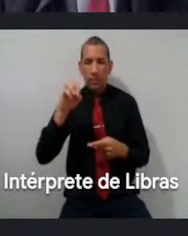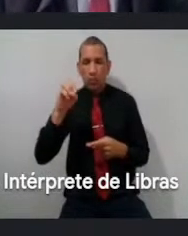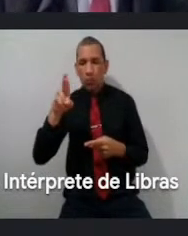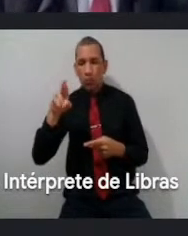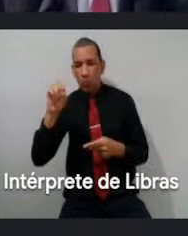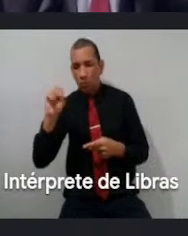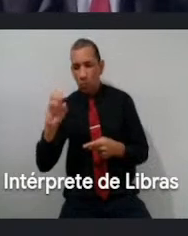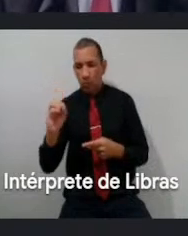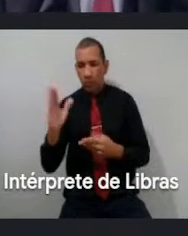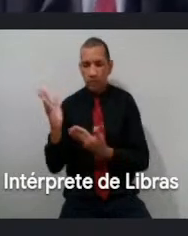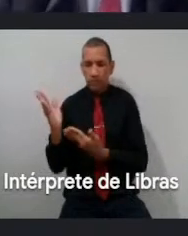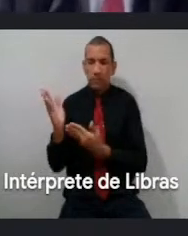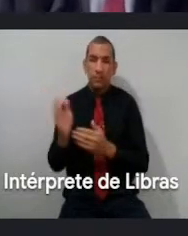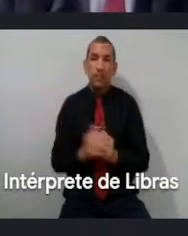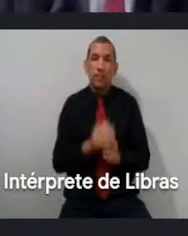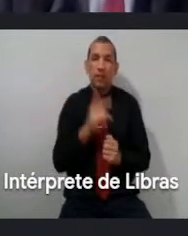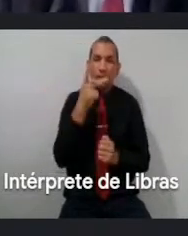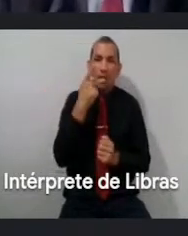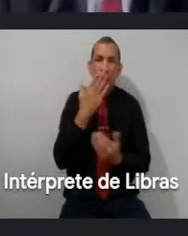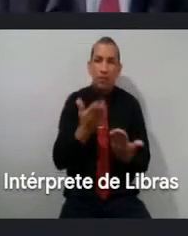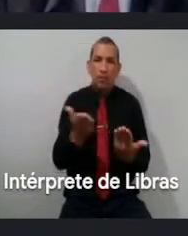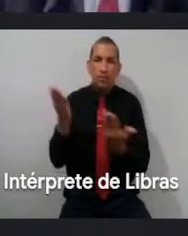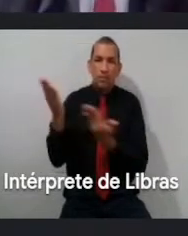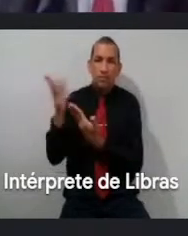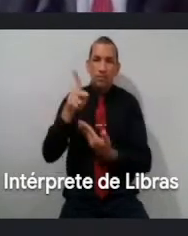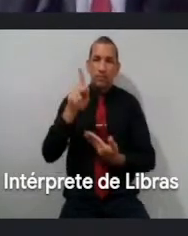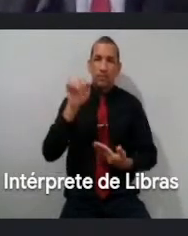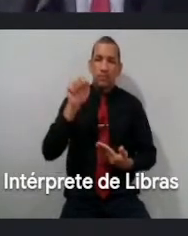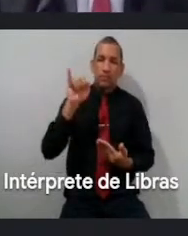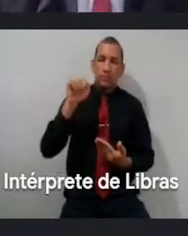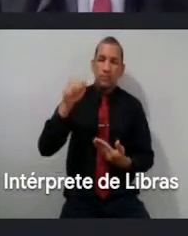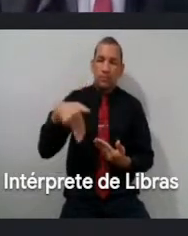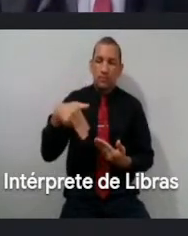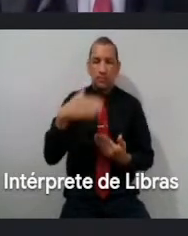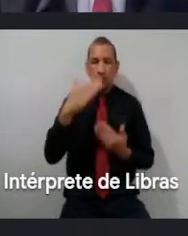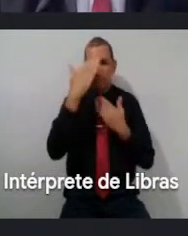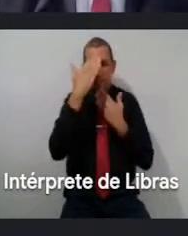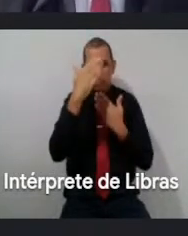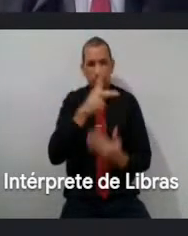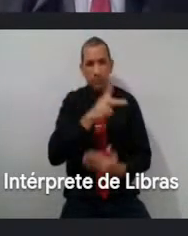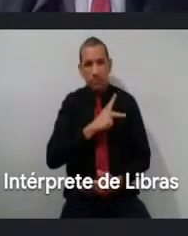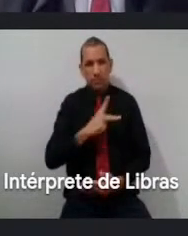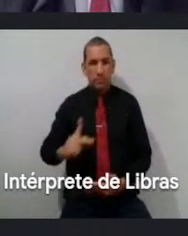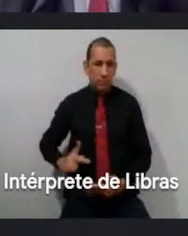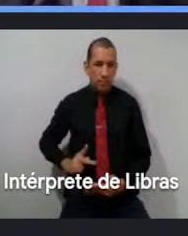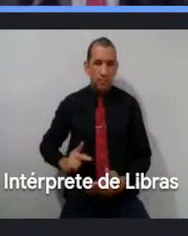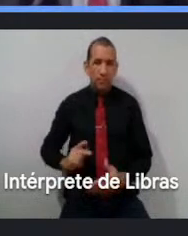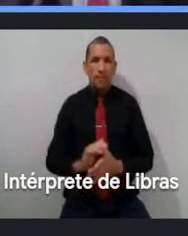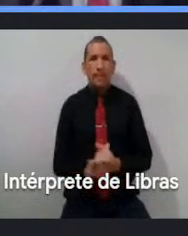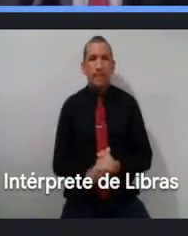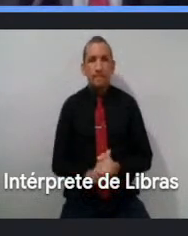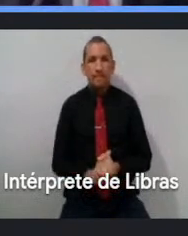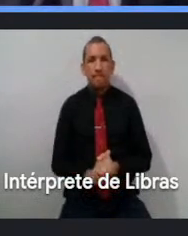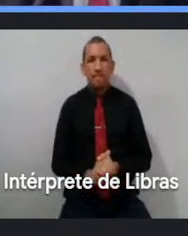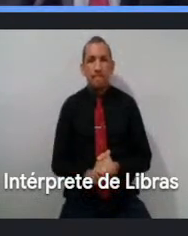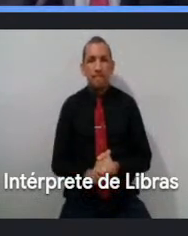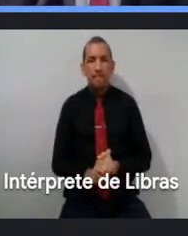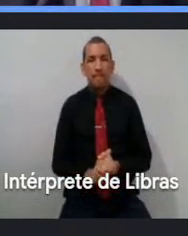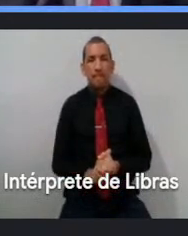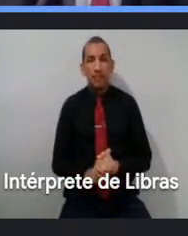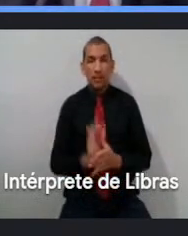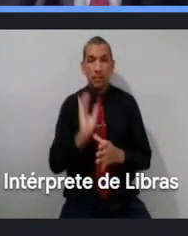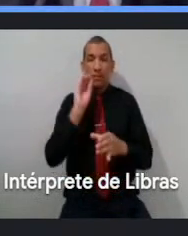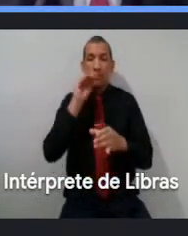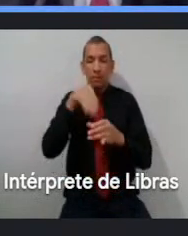pô palavra então Doutor Antonio Paim droga obrigado senhor presidente o